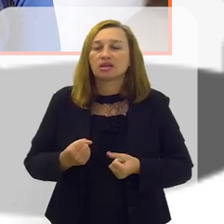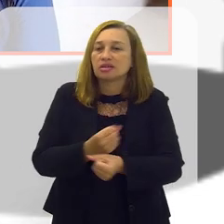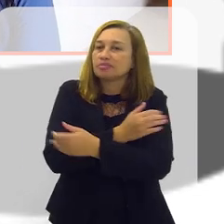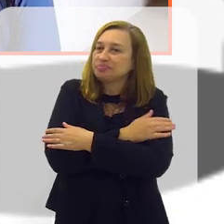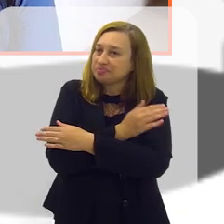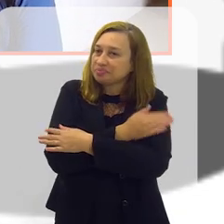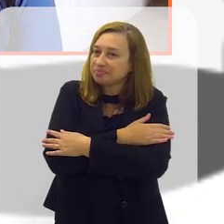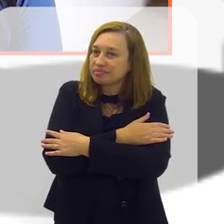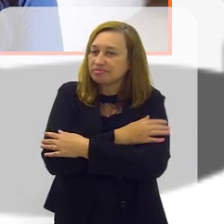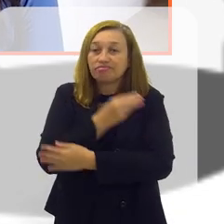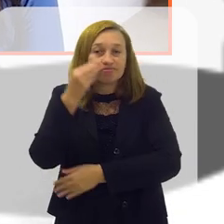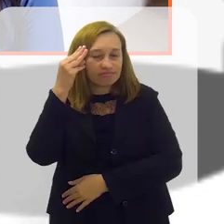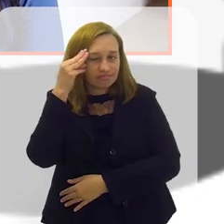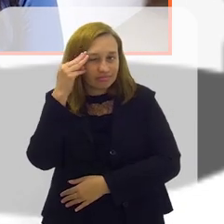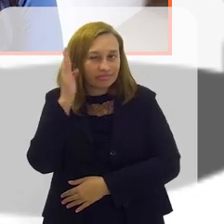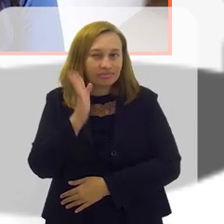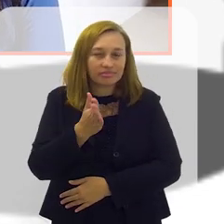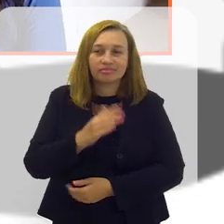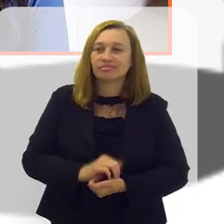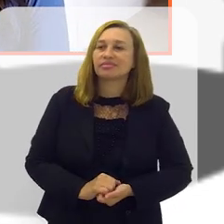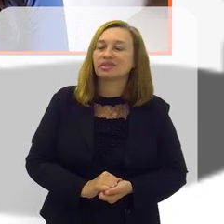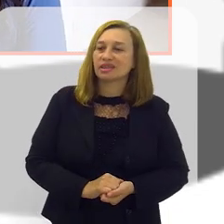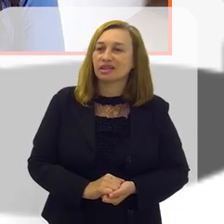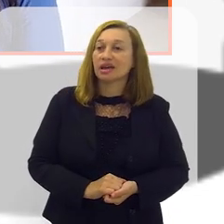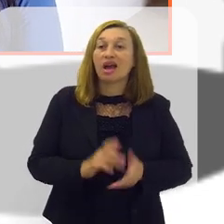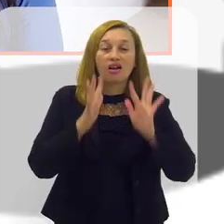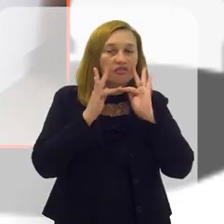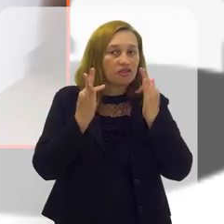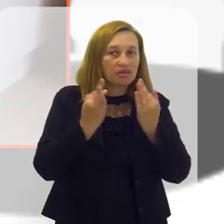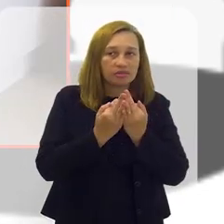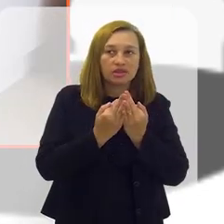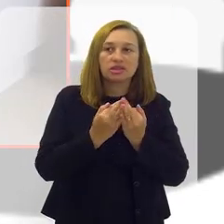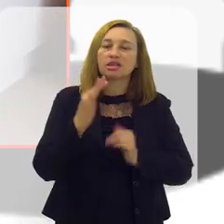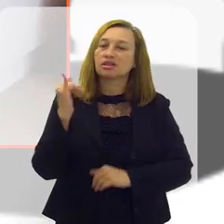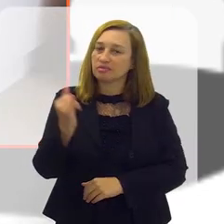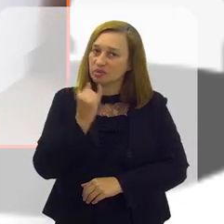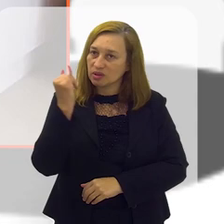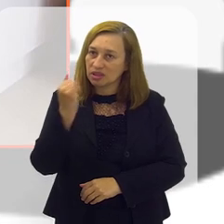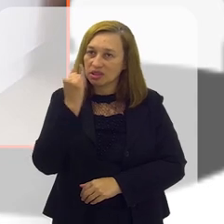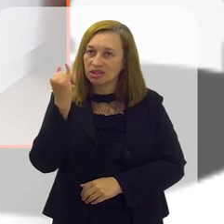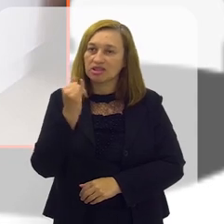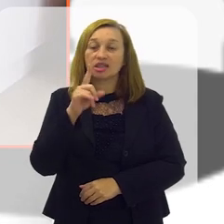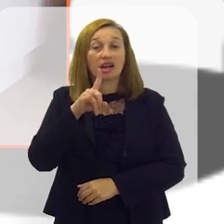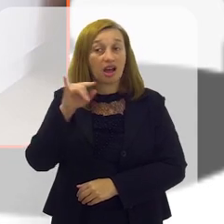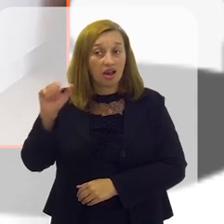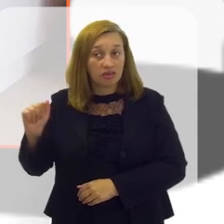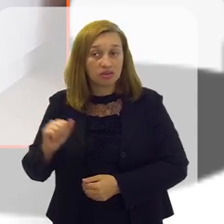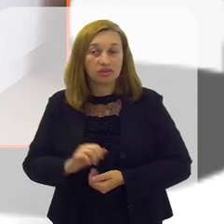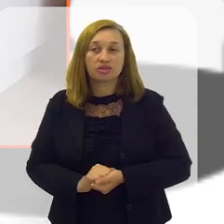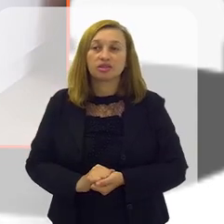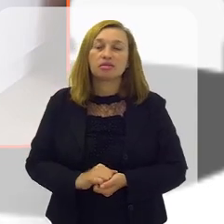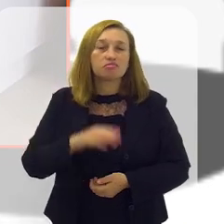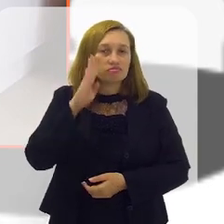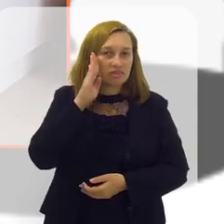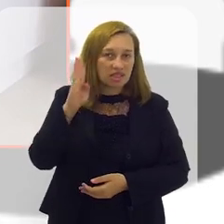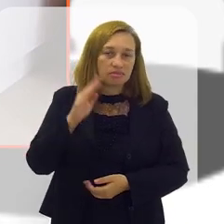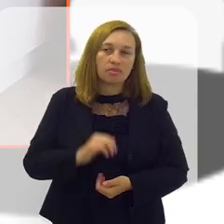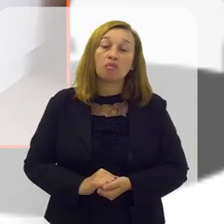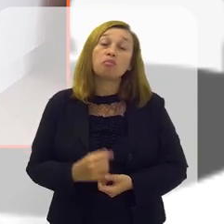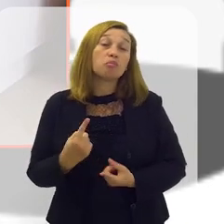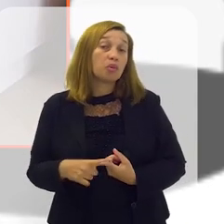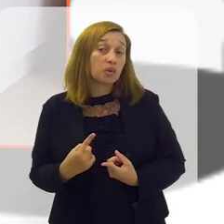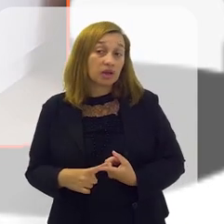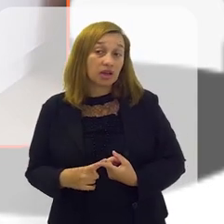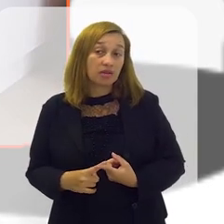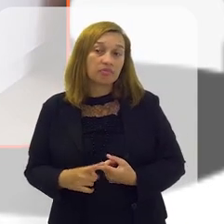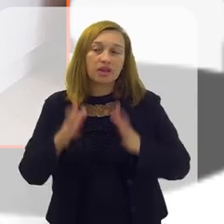Receba meu abraço mental, mas é um abraço genuíno. A família é muito importante, Cláudia. A família é